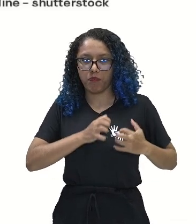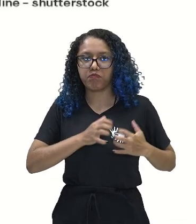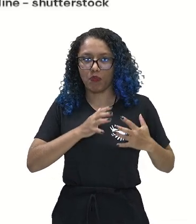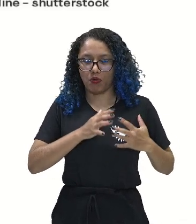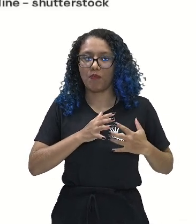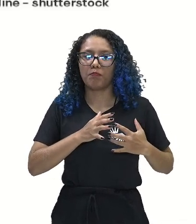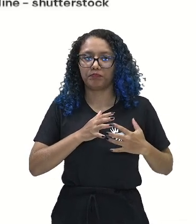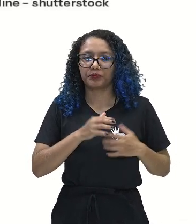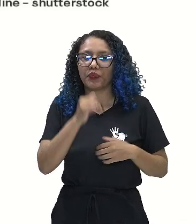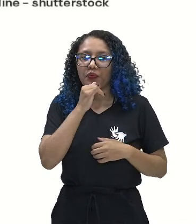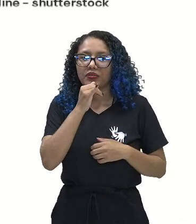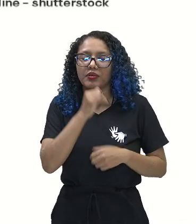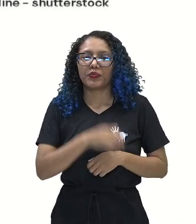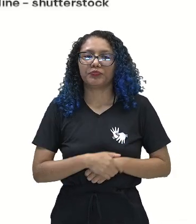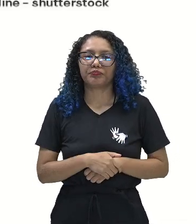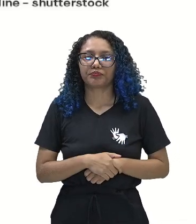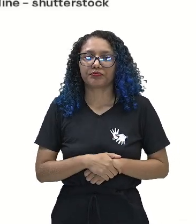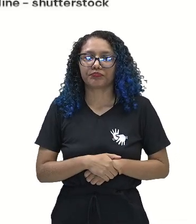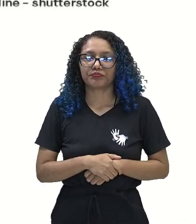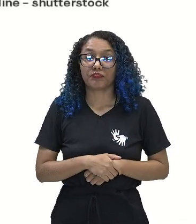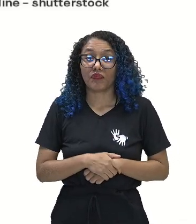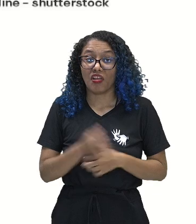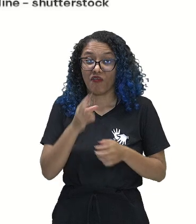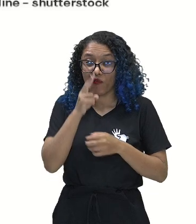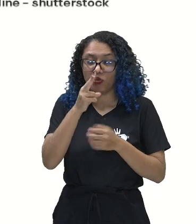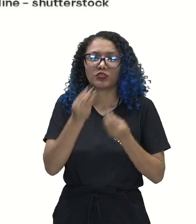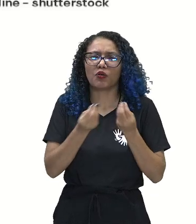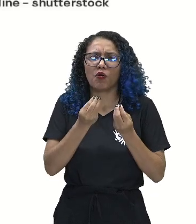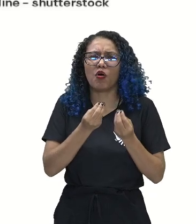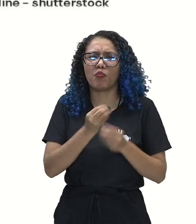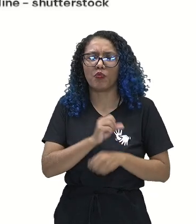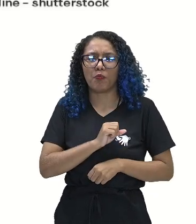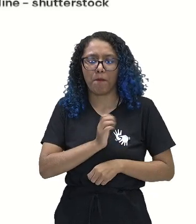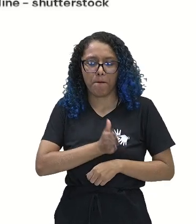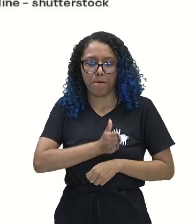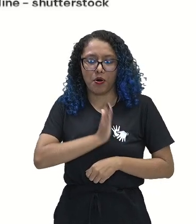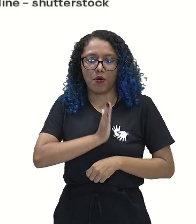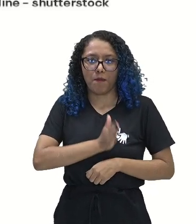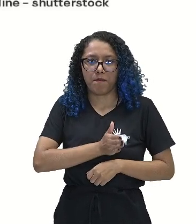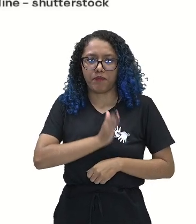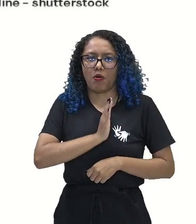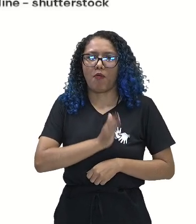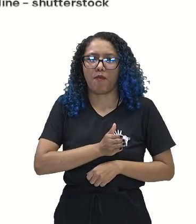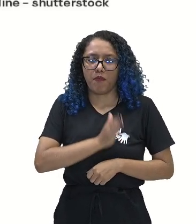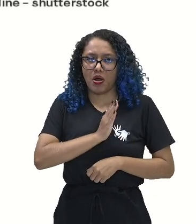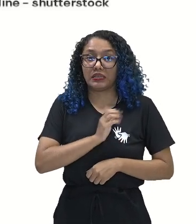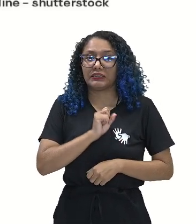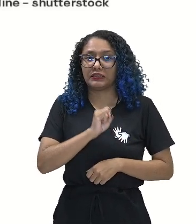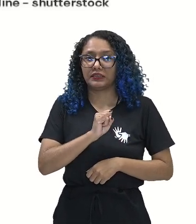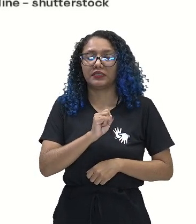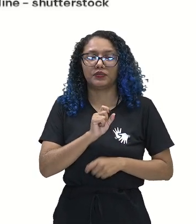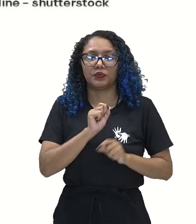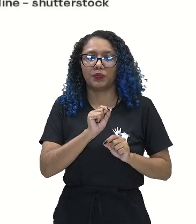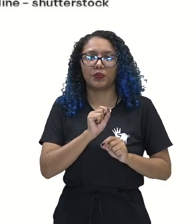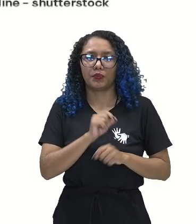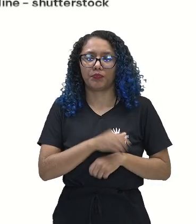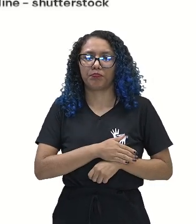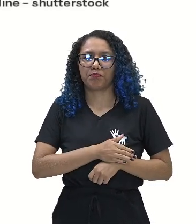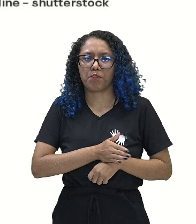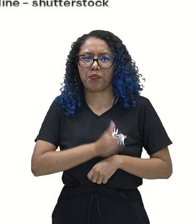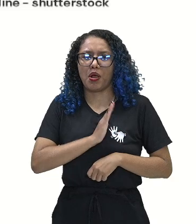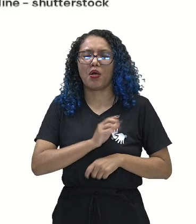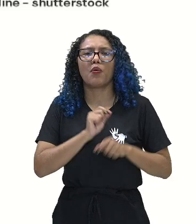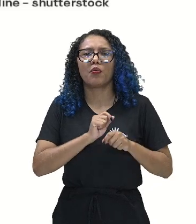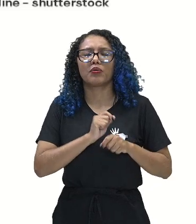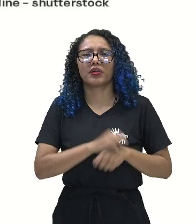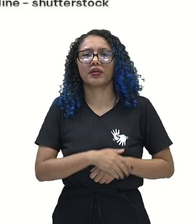a pressão ela vem a partir dos batimentos. Quando tem os batimentos do coração, ele está